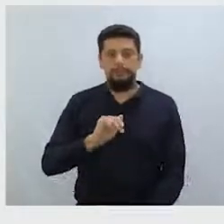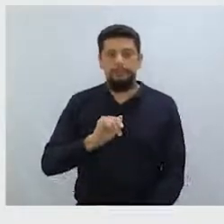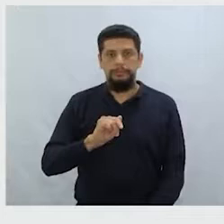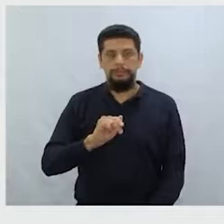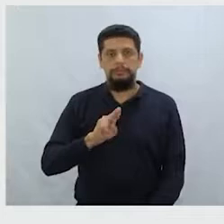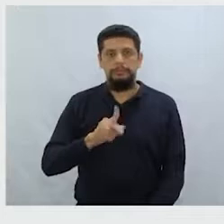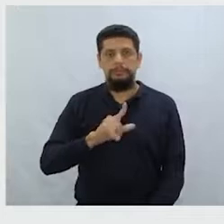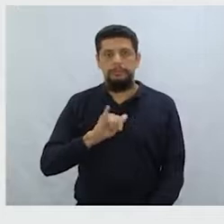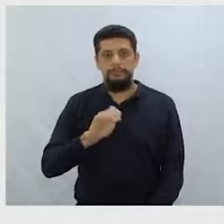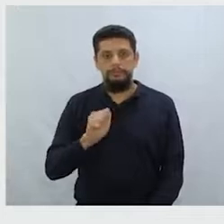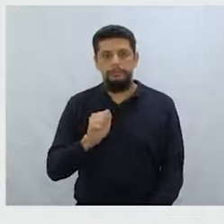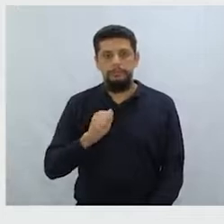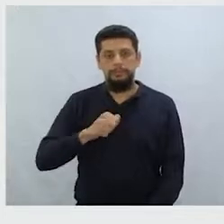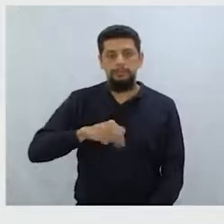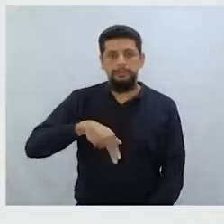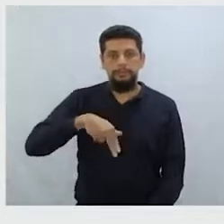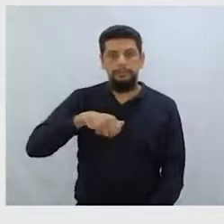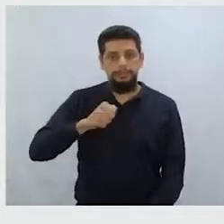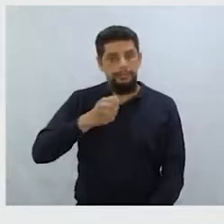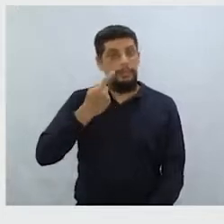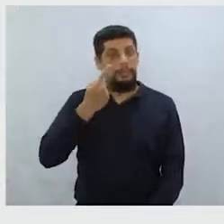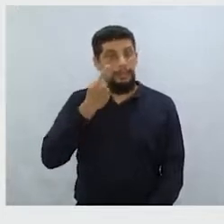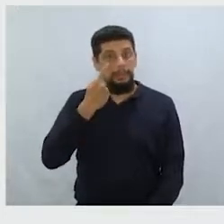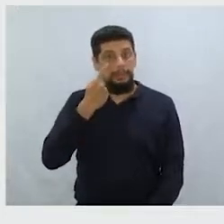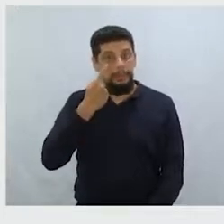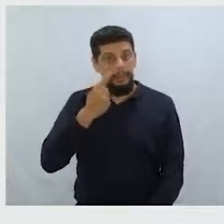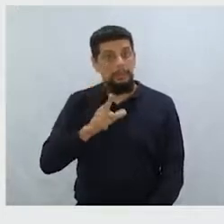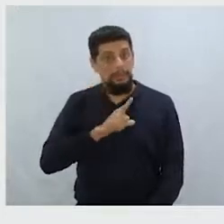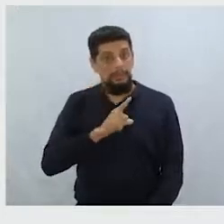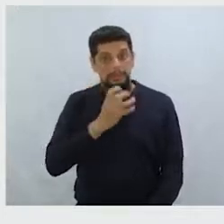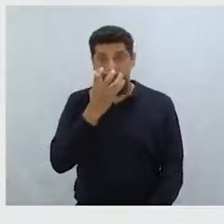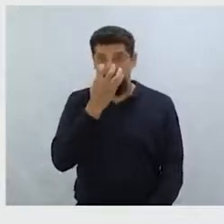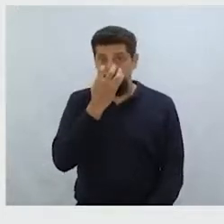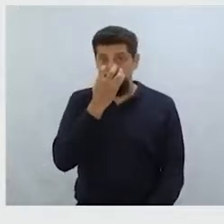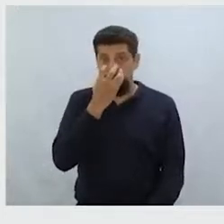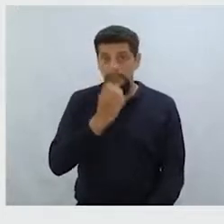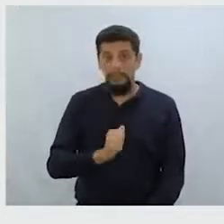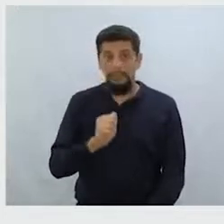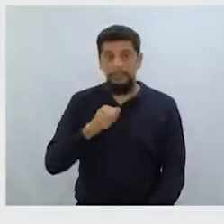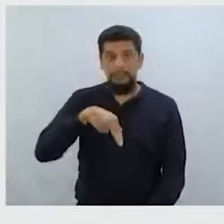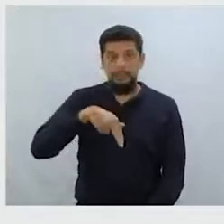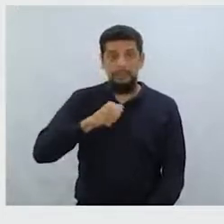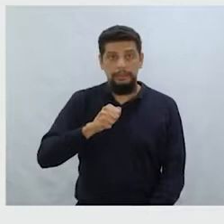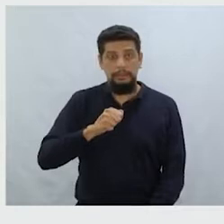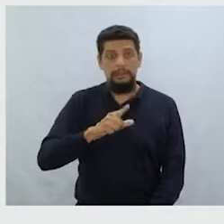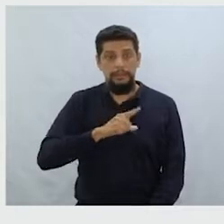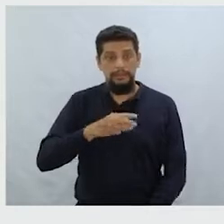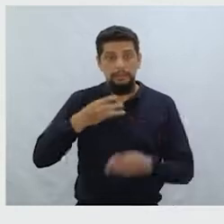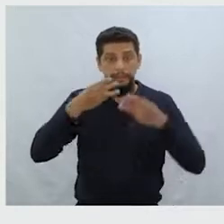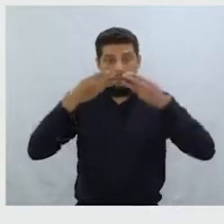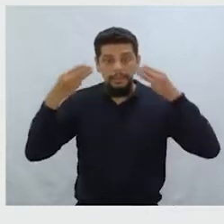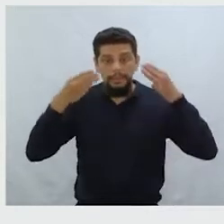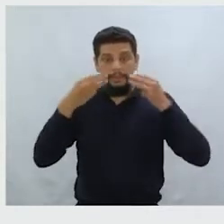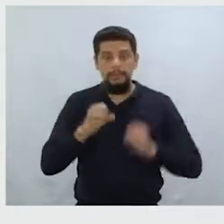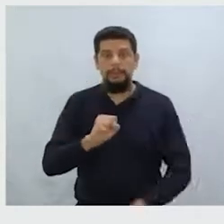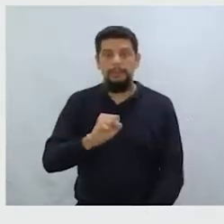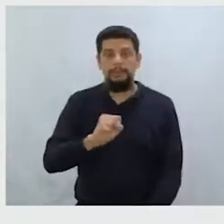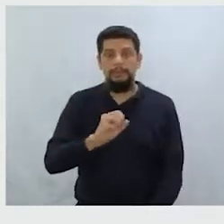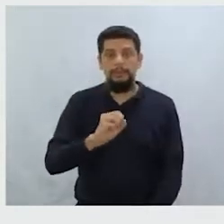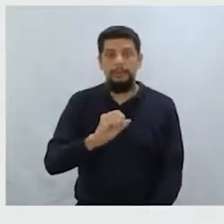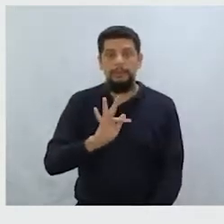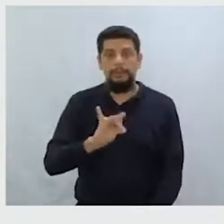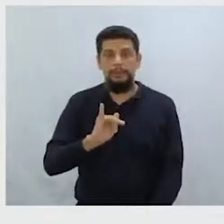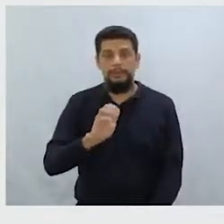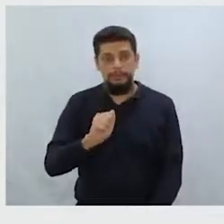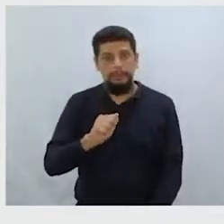A Júlia, a Ana Letícia, olha só, a Júlia ela tem um cachorro, A Ana Letícia tem um gato.